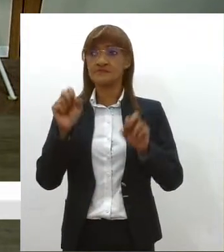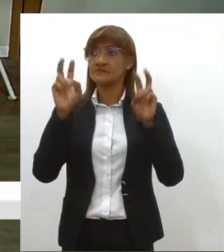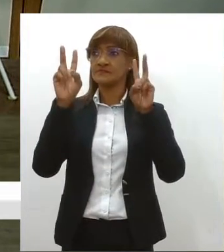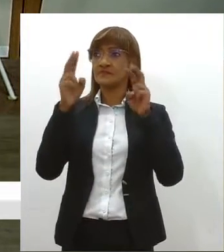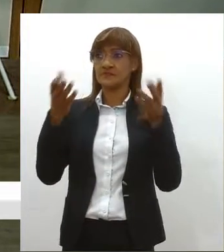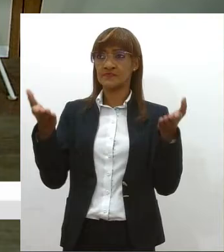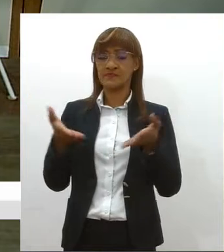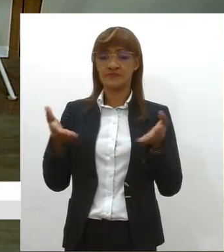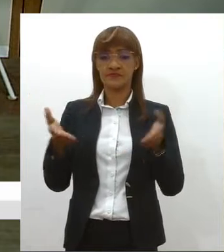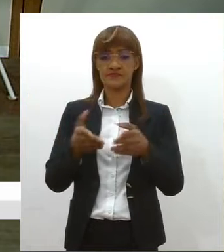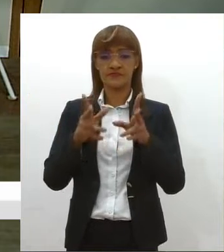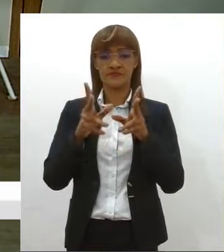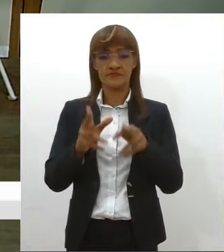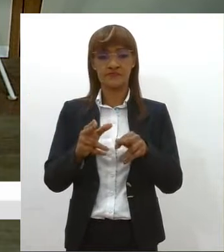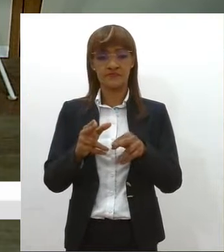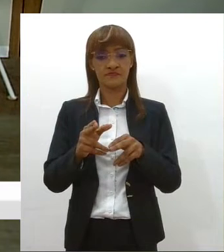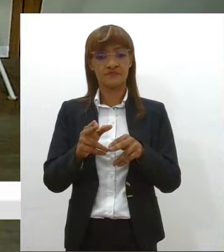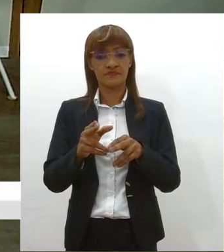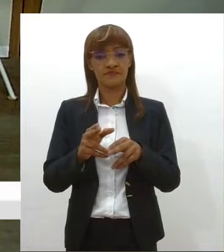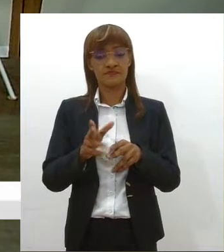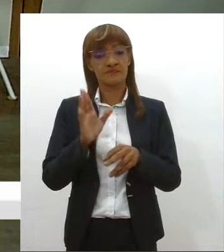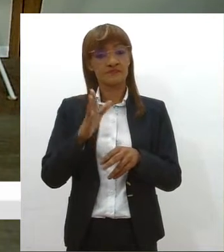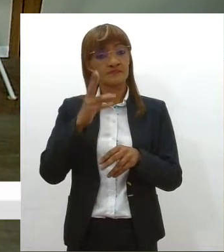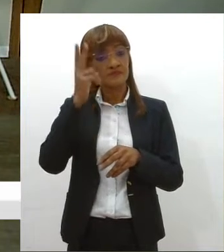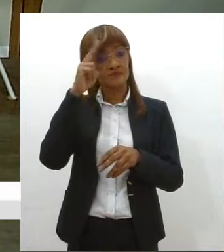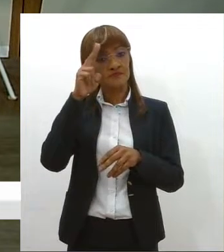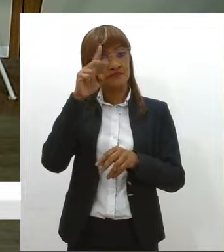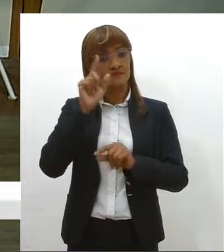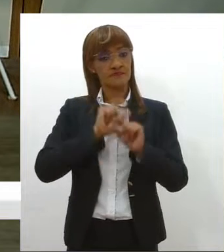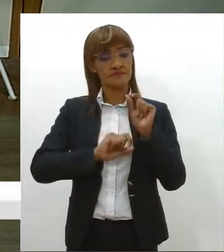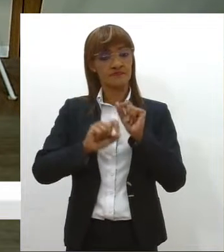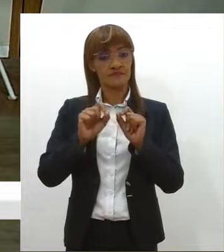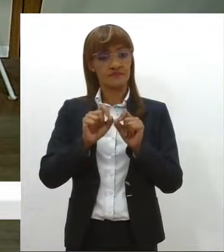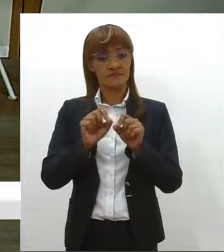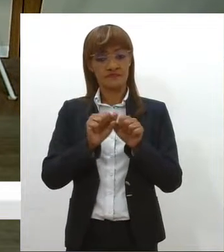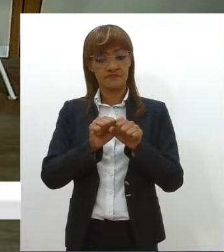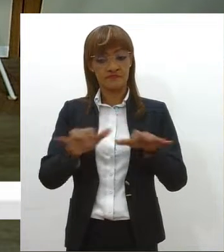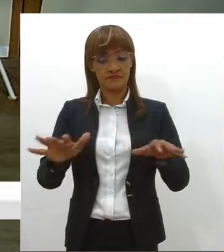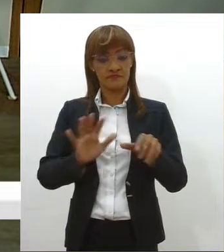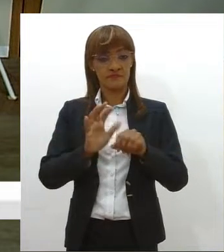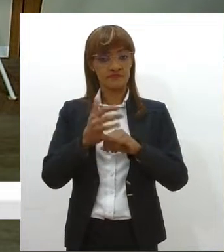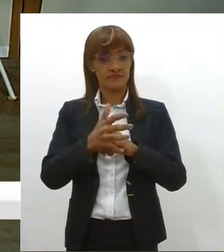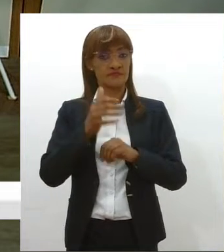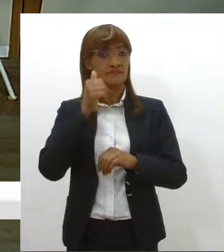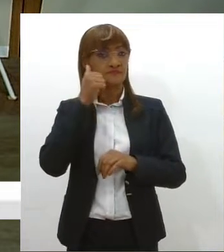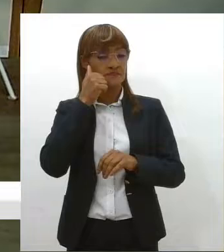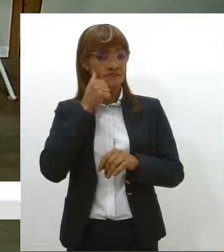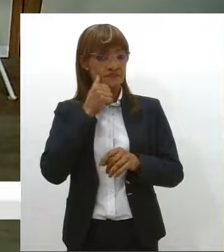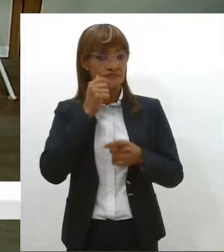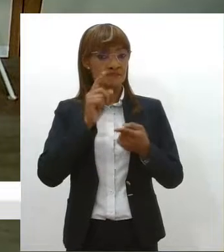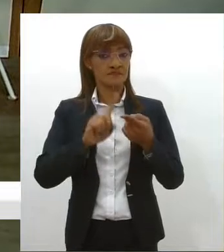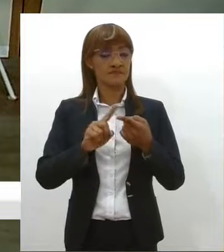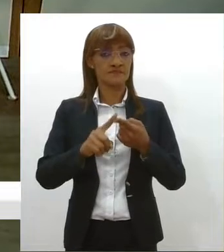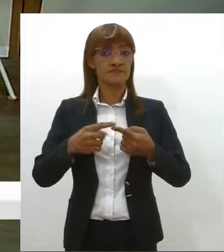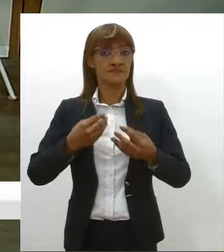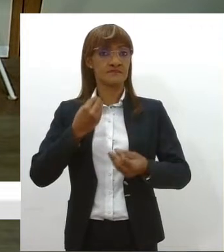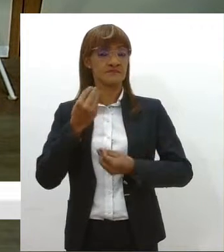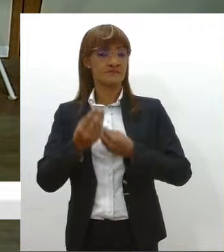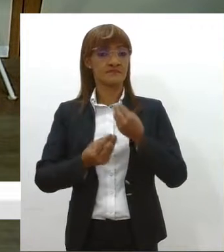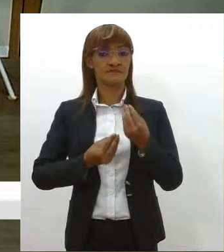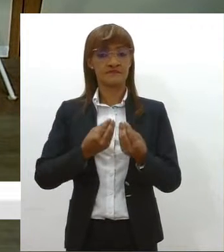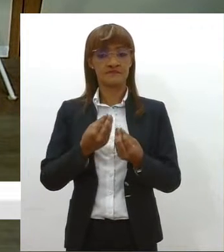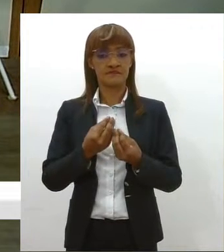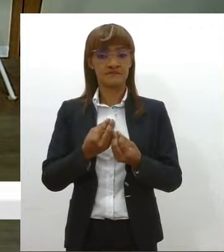sempre de lembrar ali, né, que na pandemia as mulheres, tá, a gente vai falar aqui sobre como ela afetou, né, a saúde